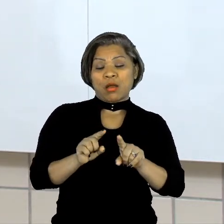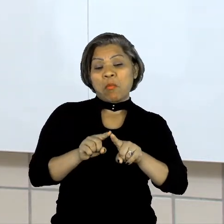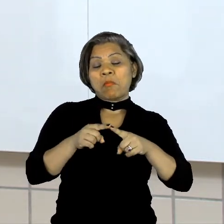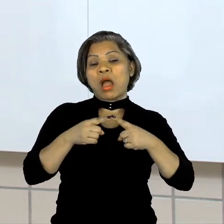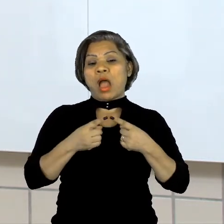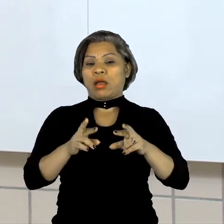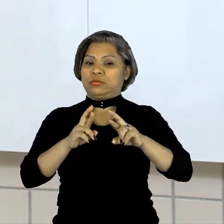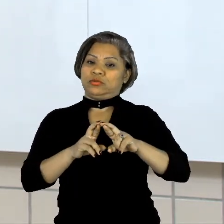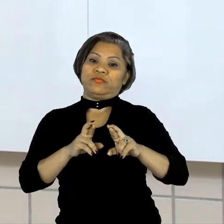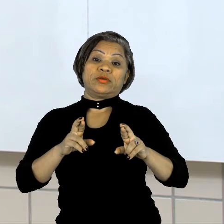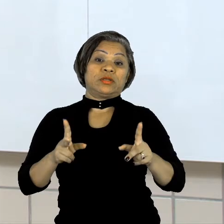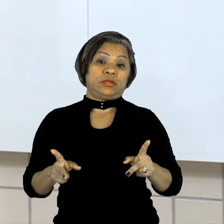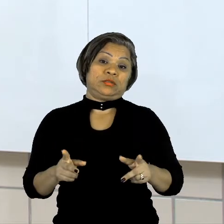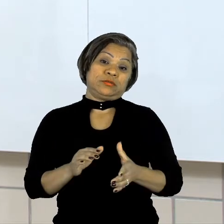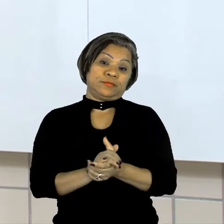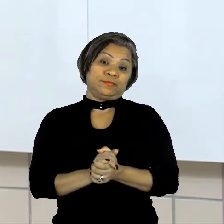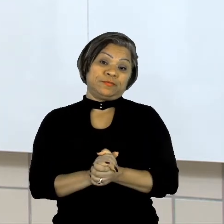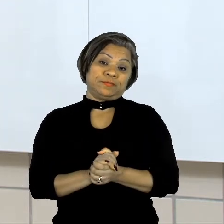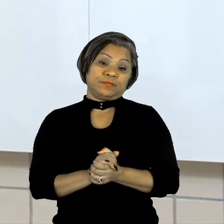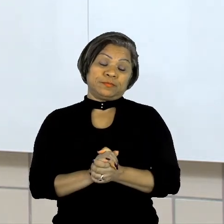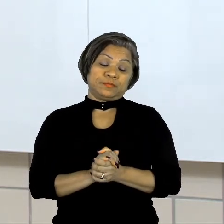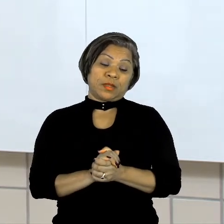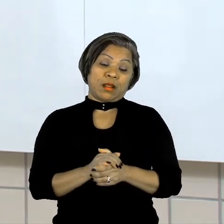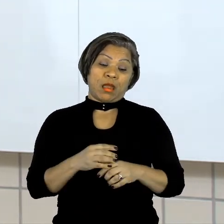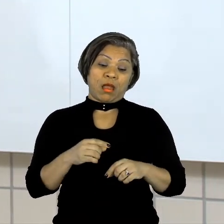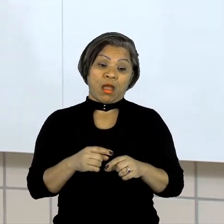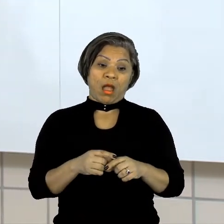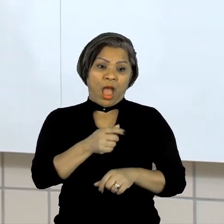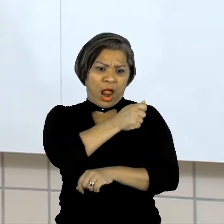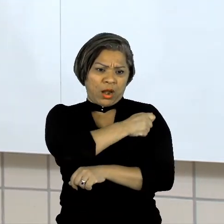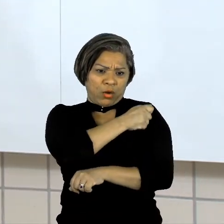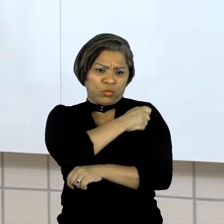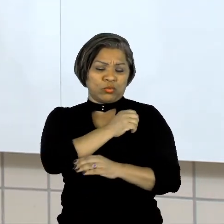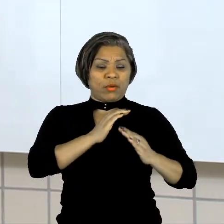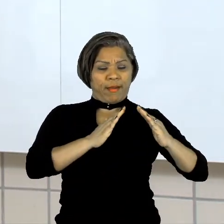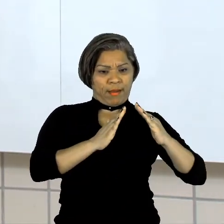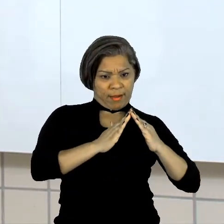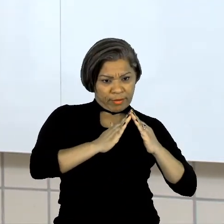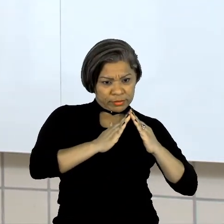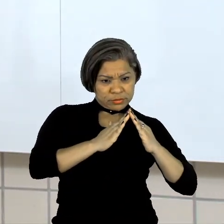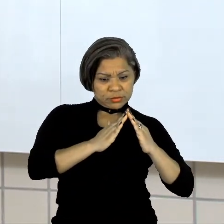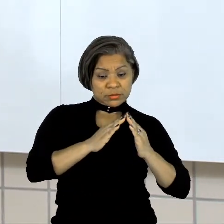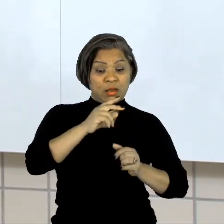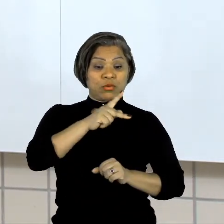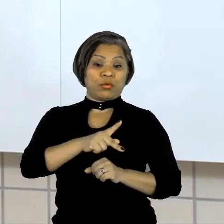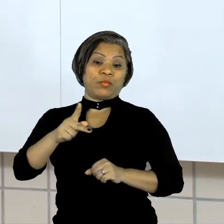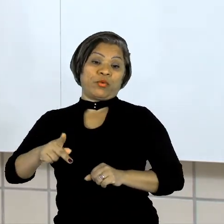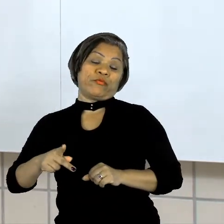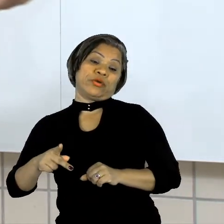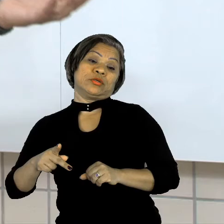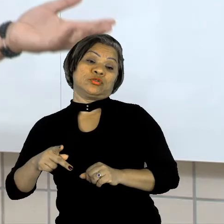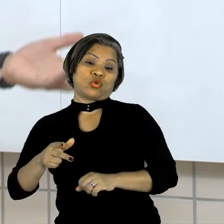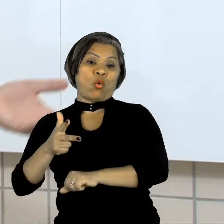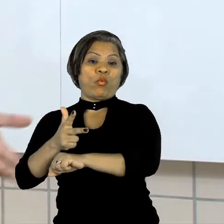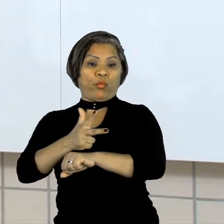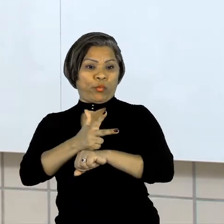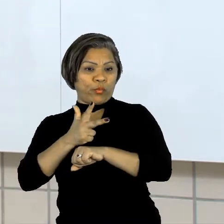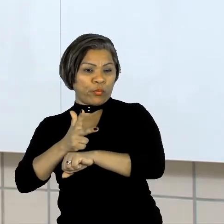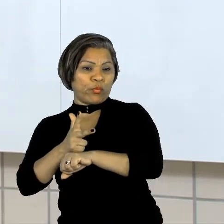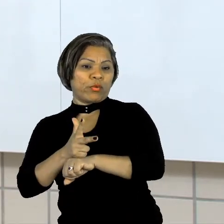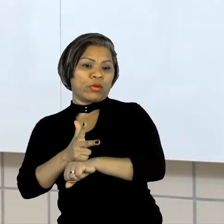ou seja, vocês em casa e nós professores aqui. E aí vocês em casa, no conforto